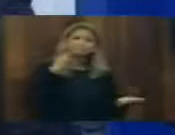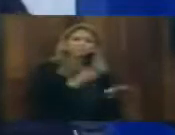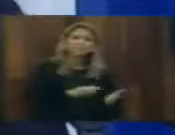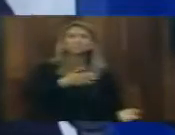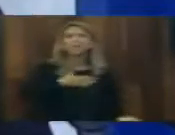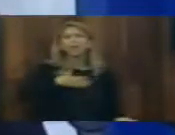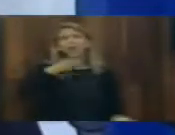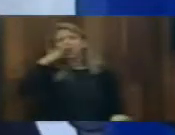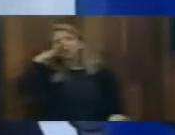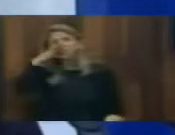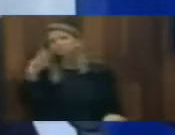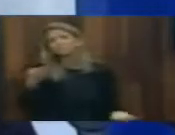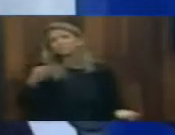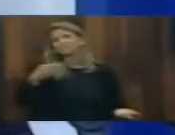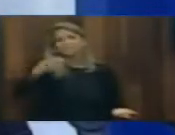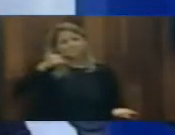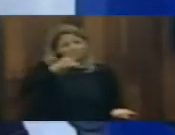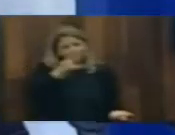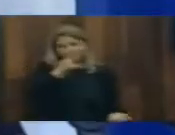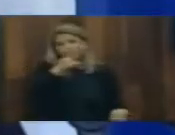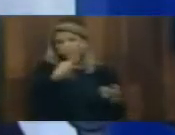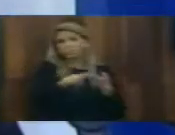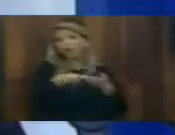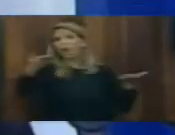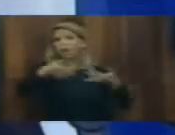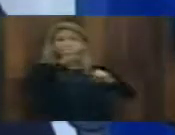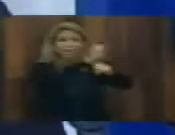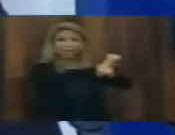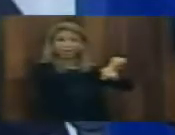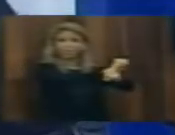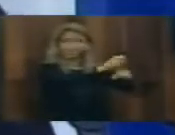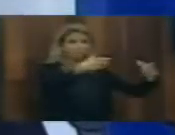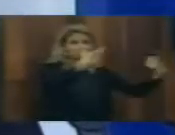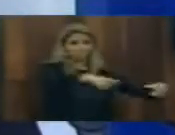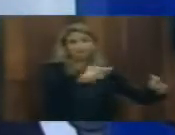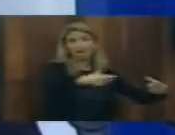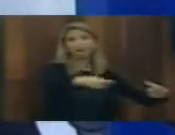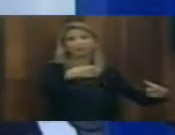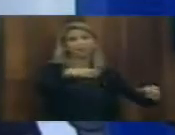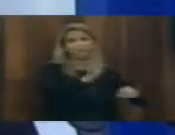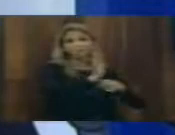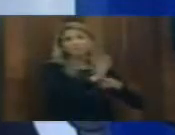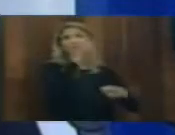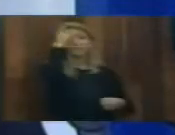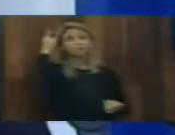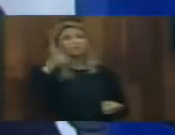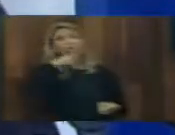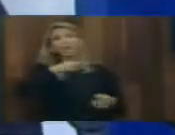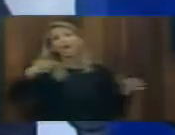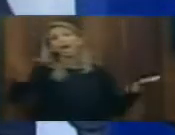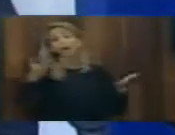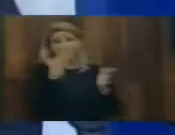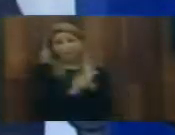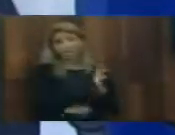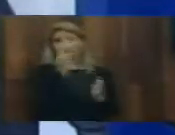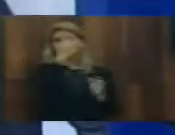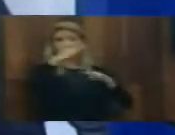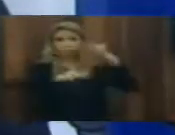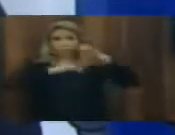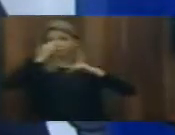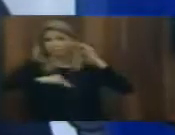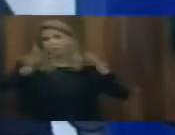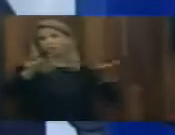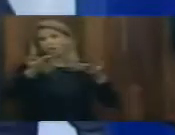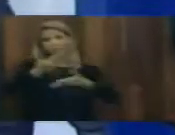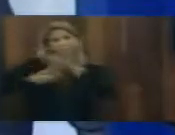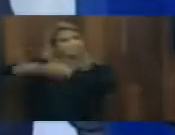21 funcionários e paramos a coordenadoria do idoso e perdemos uma funcionária que vai